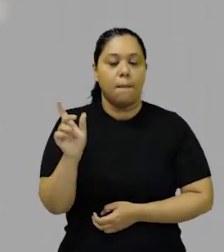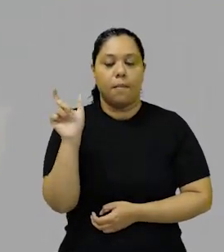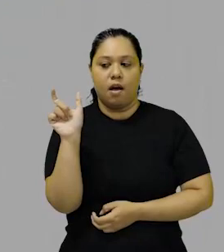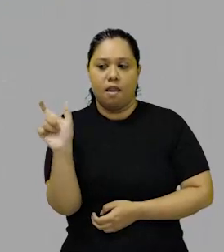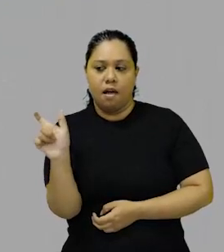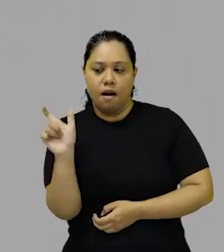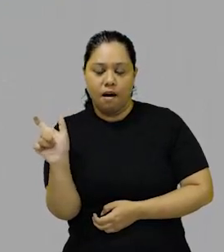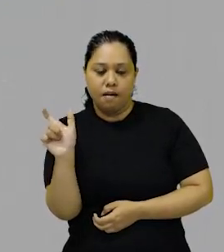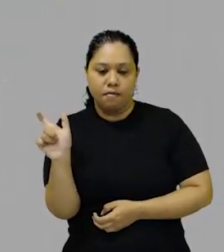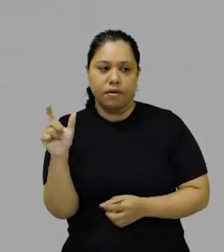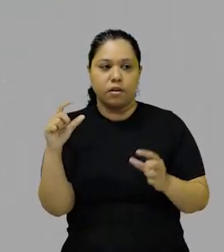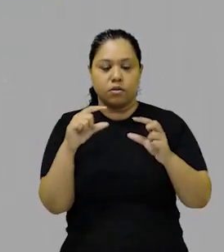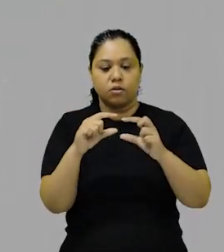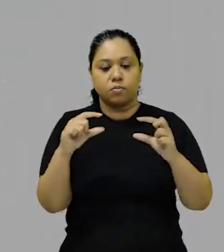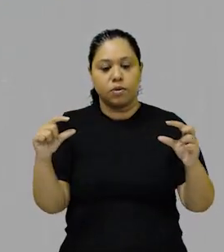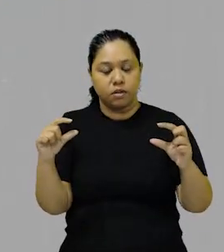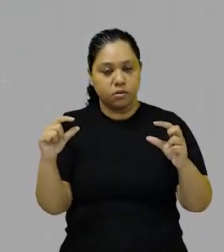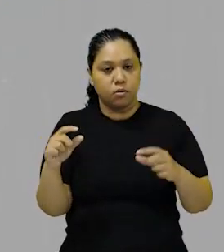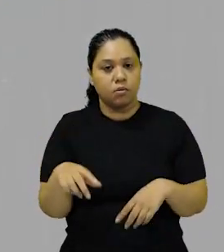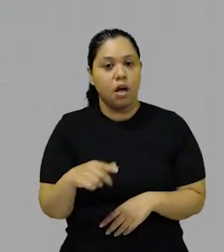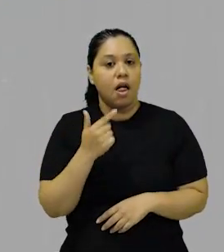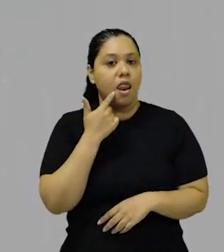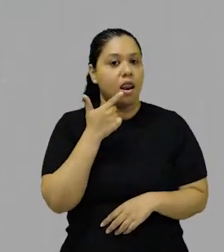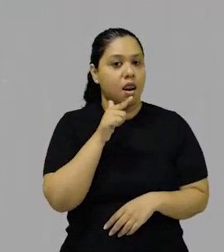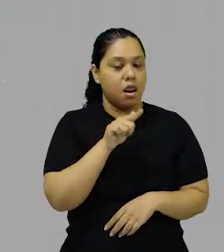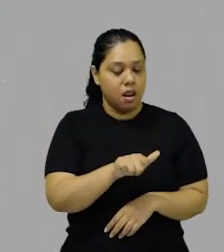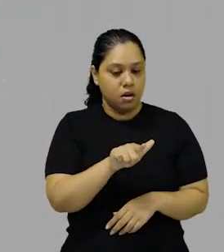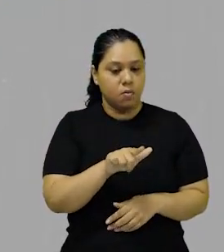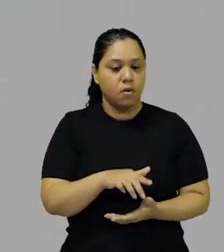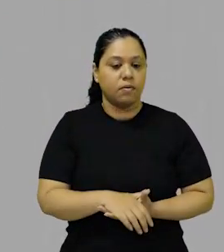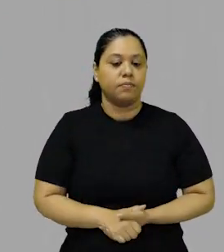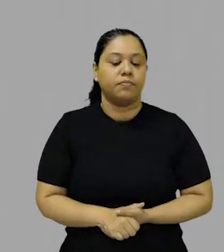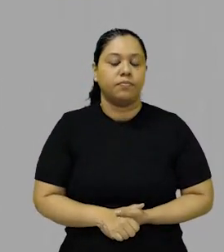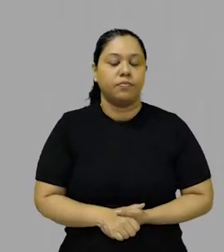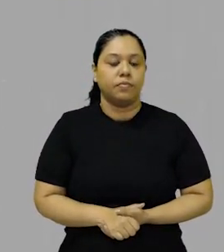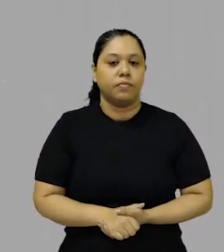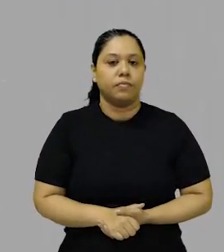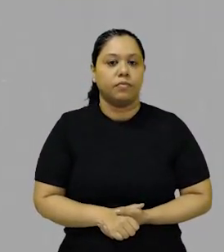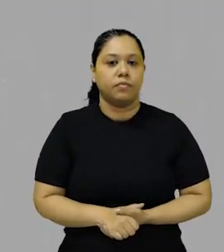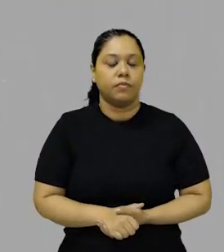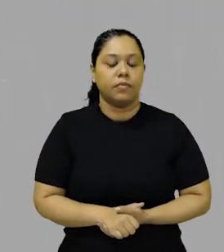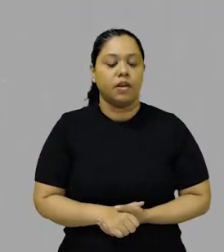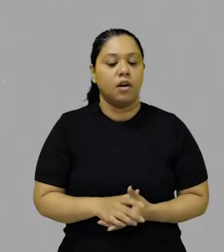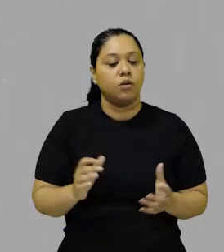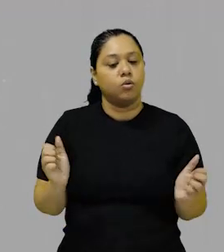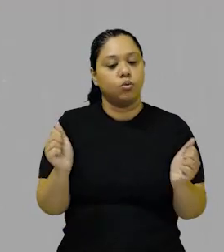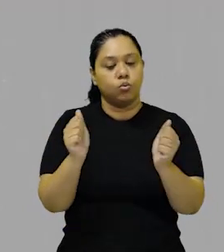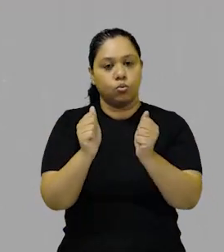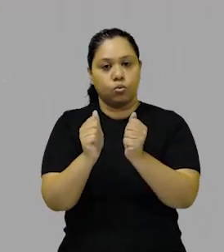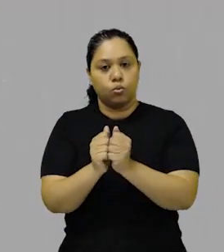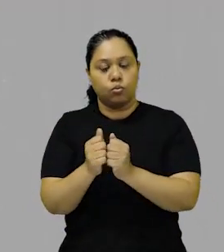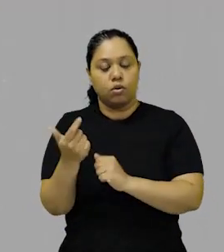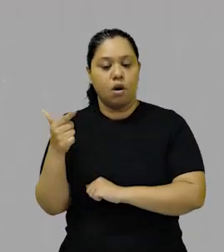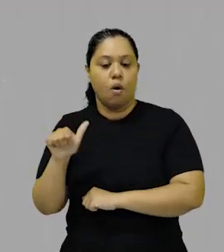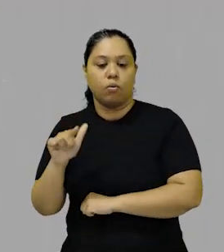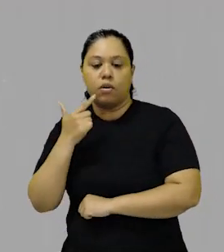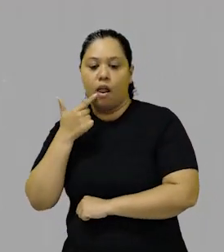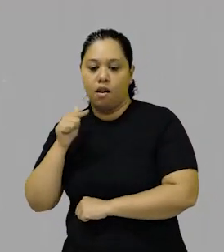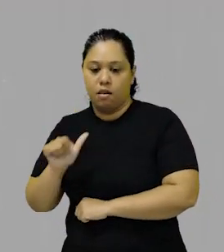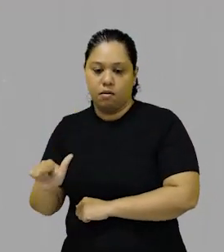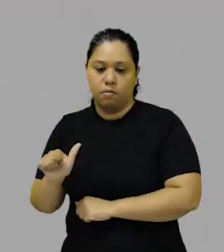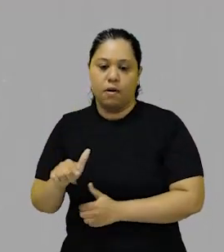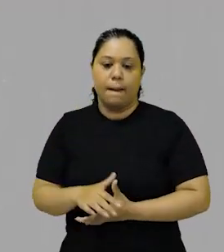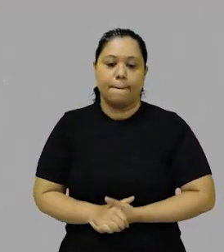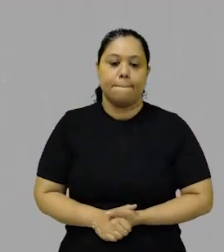ou expressões de um idioma para fazer parte de outro, ou para ser incorporado por um outro